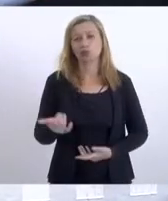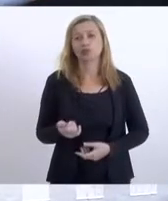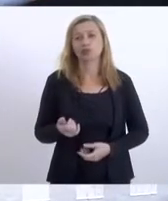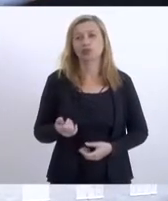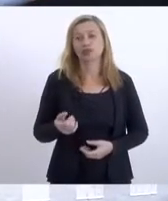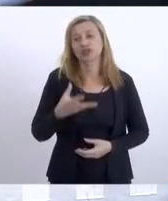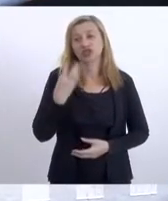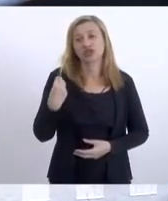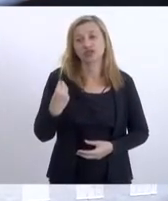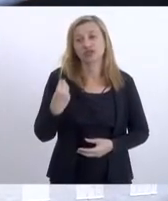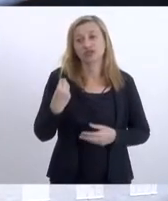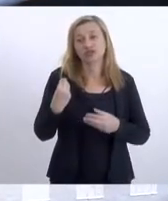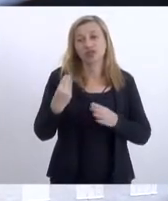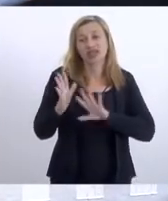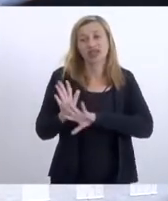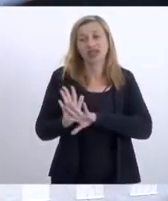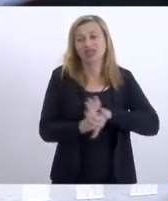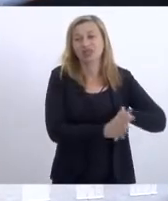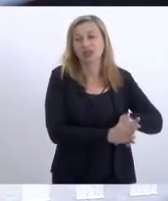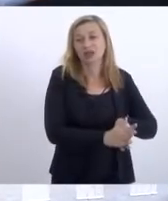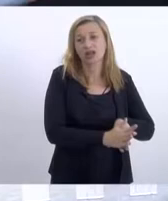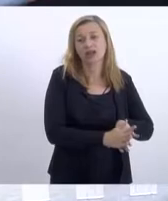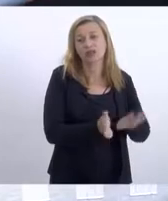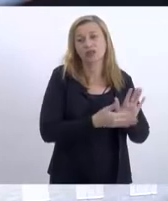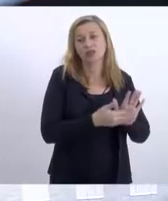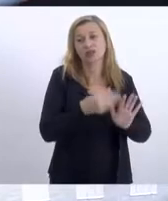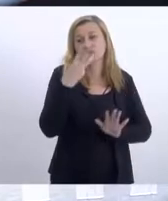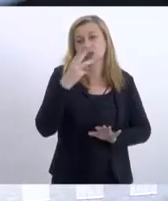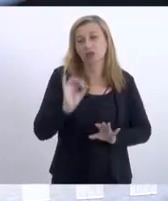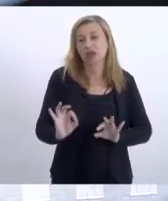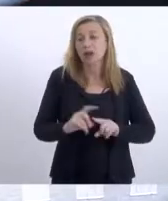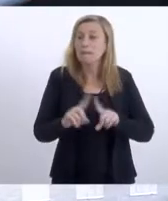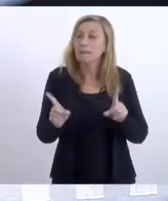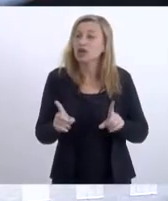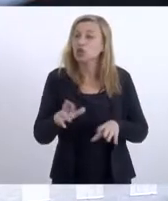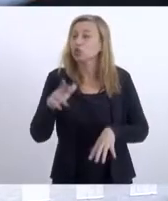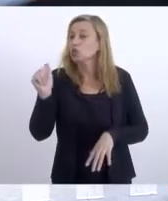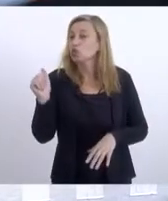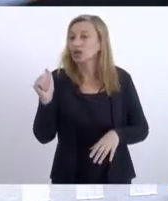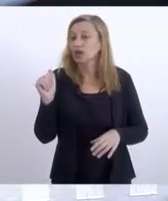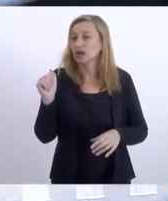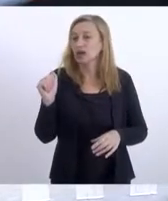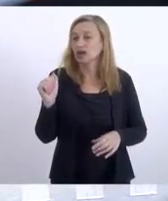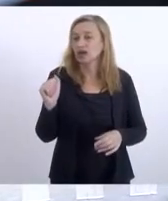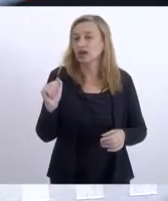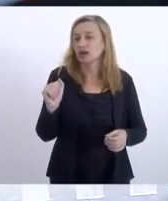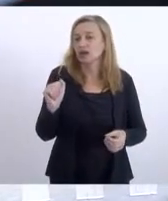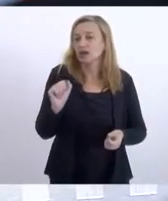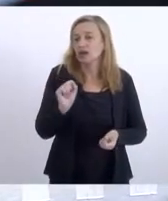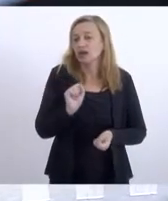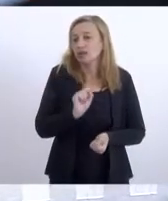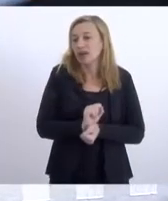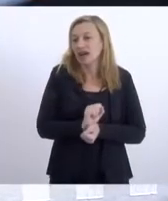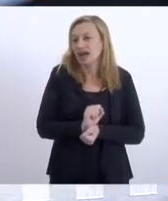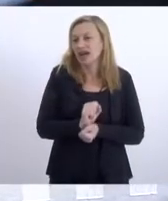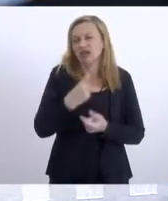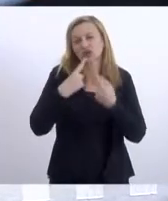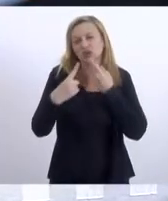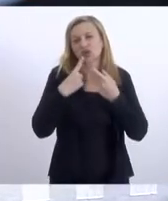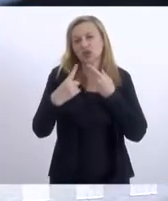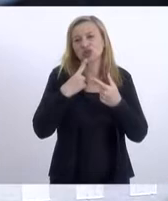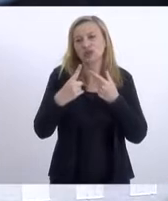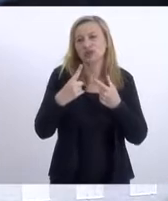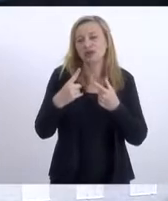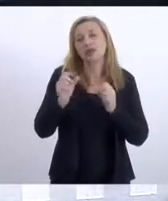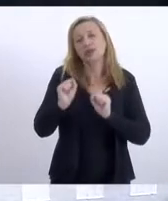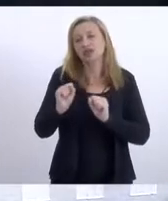mão da proposta, então taxamos tudo com 3%. Mas nunca é tarde para que a gente possa discutir e atrair essas indústrias,